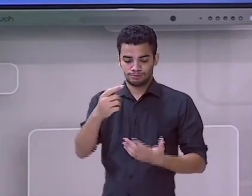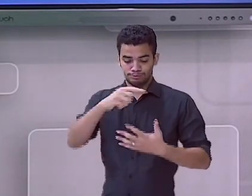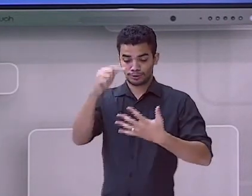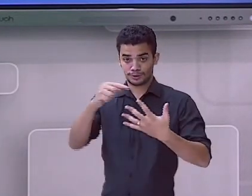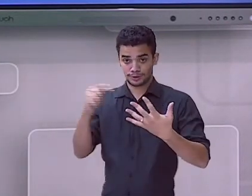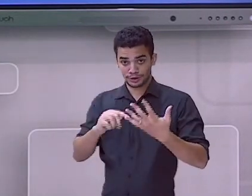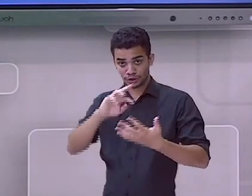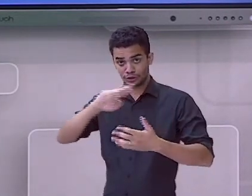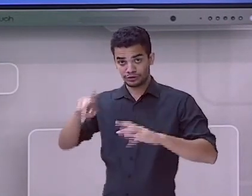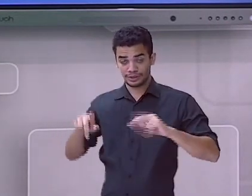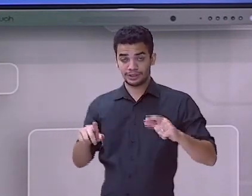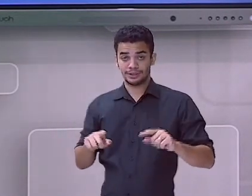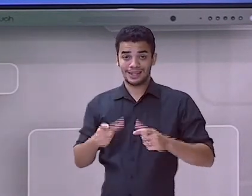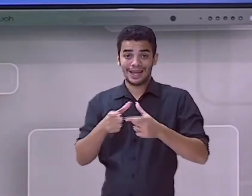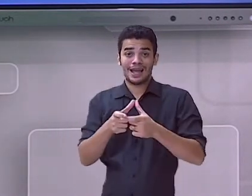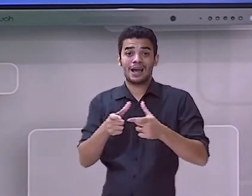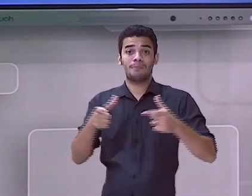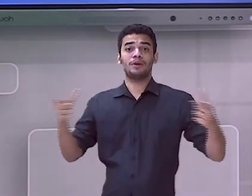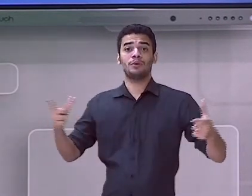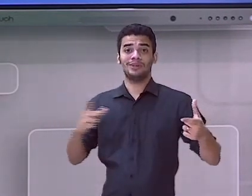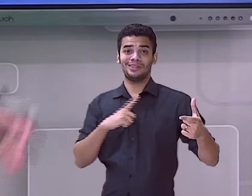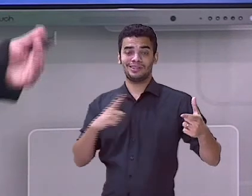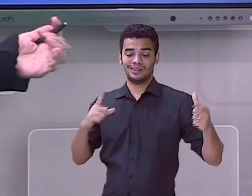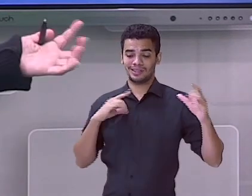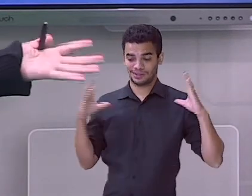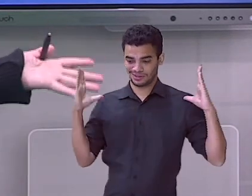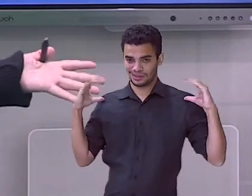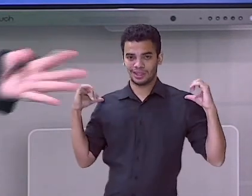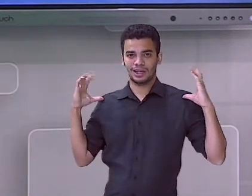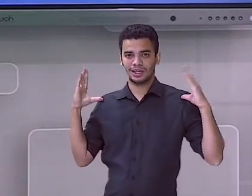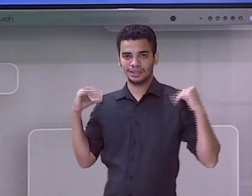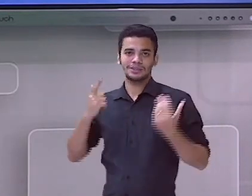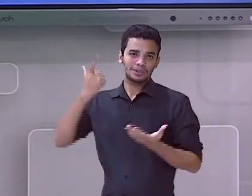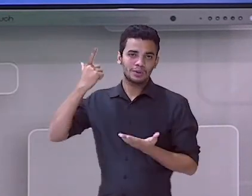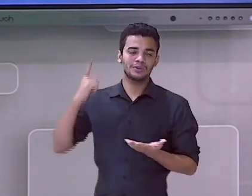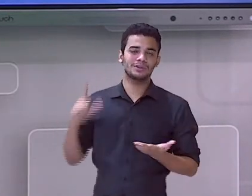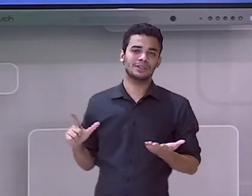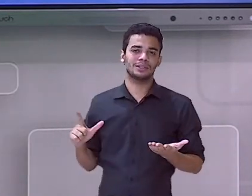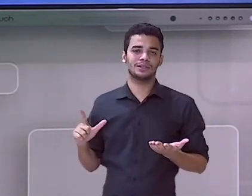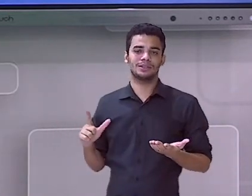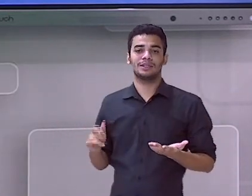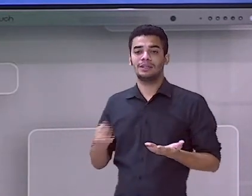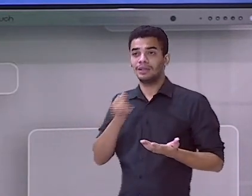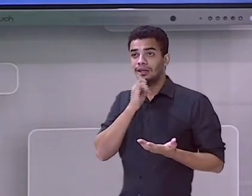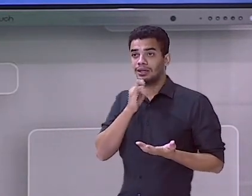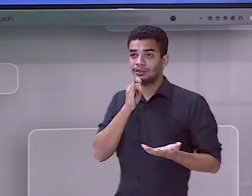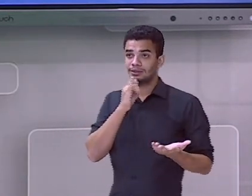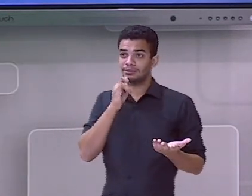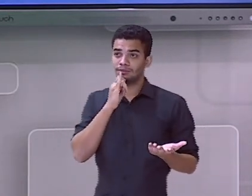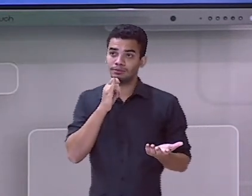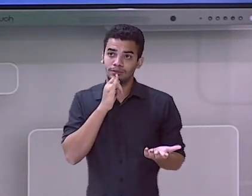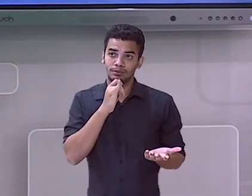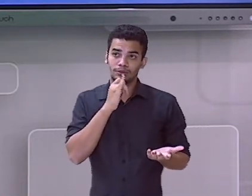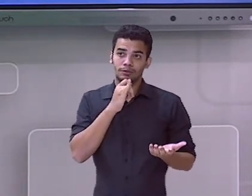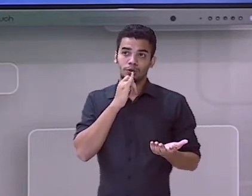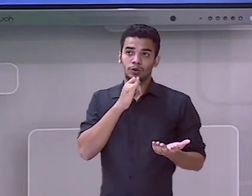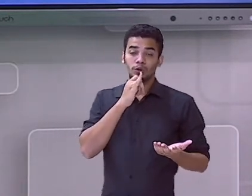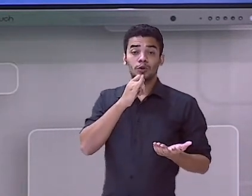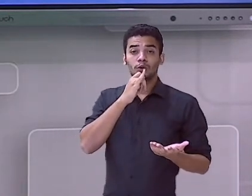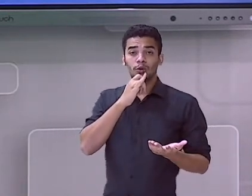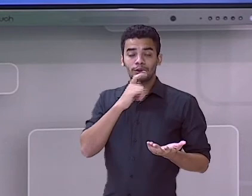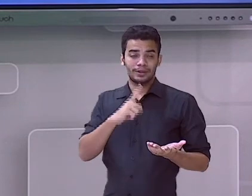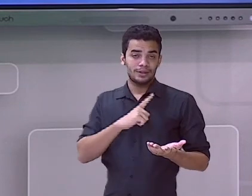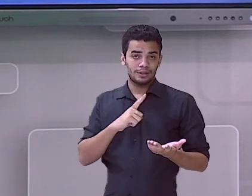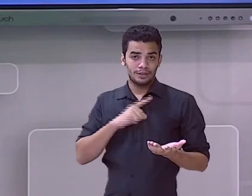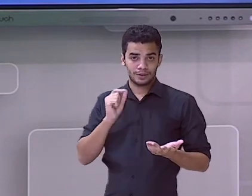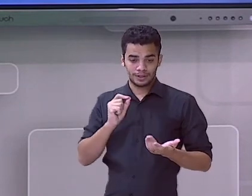que são os gafanhotos e os grilos. Quantas espécies de grilos nós vemos, às vezes, né, colorido, às